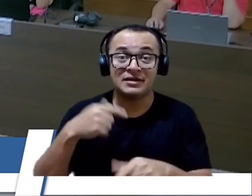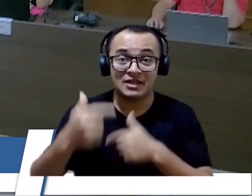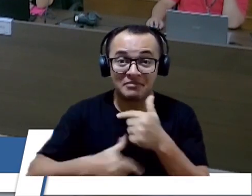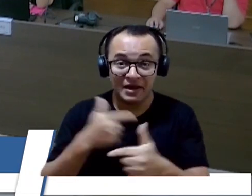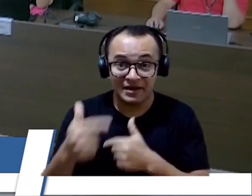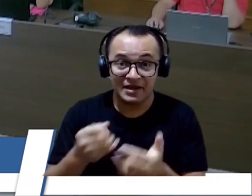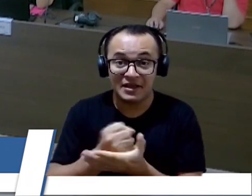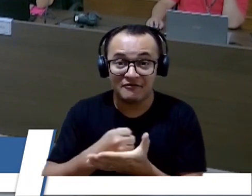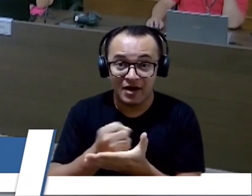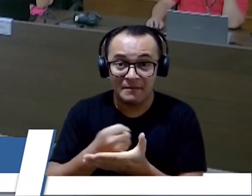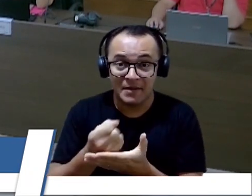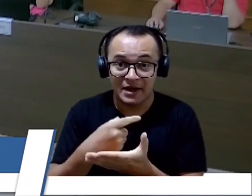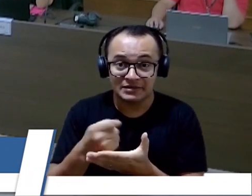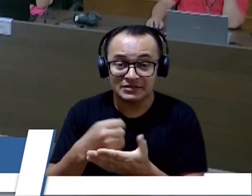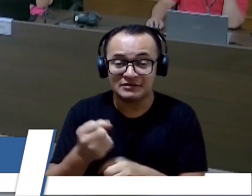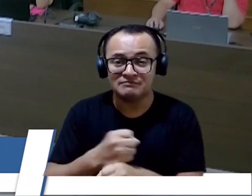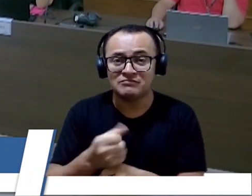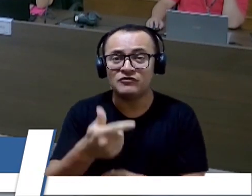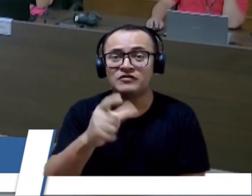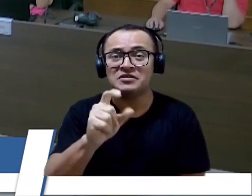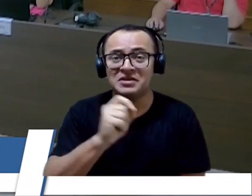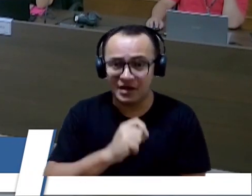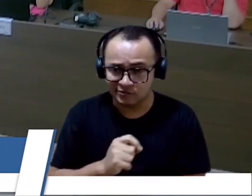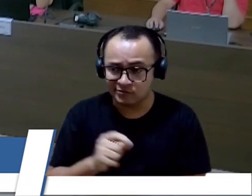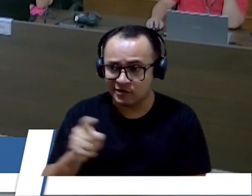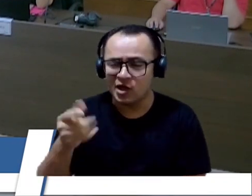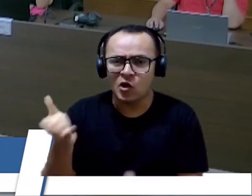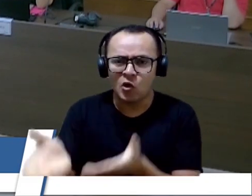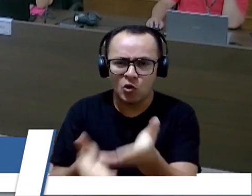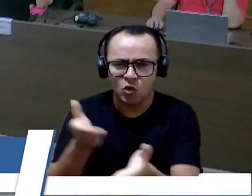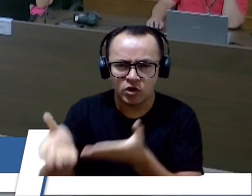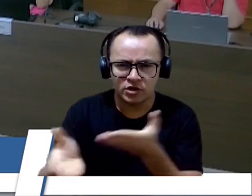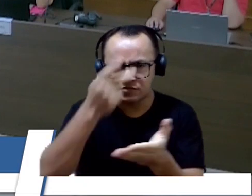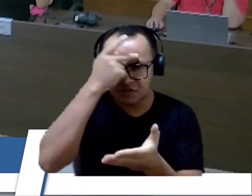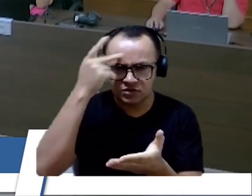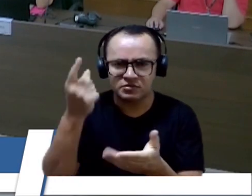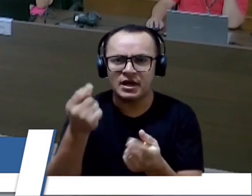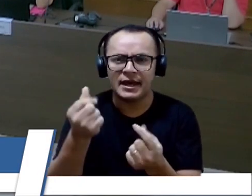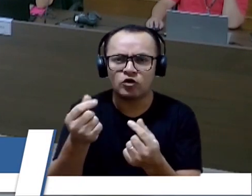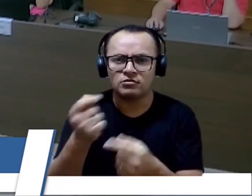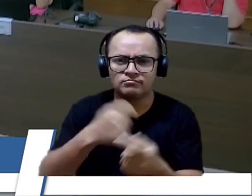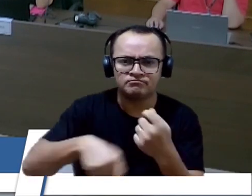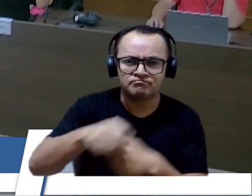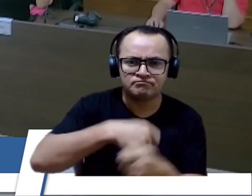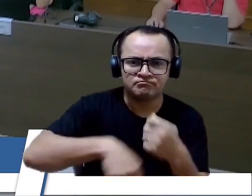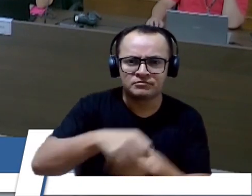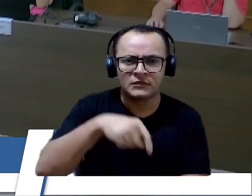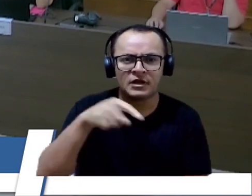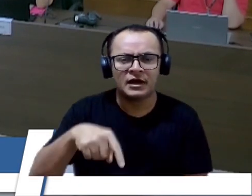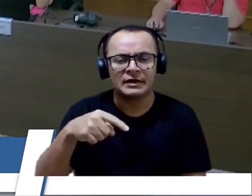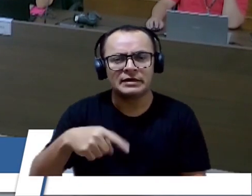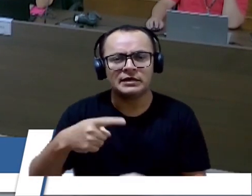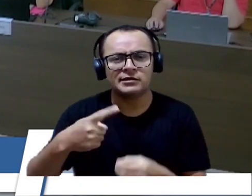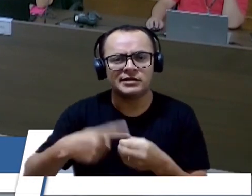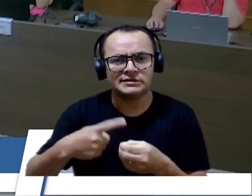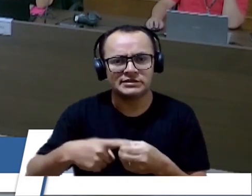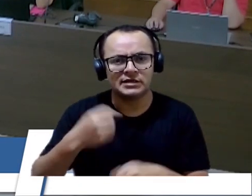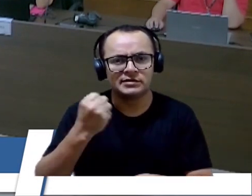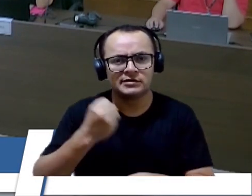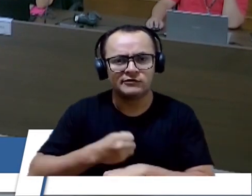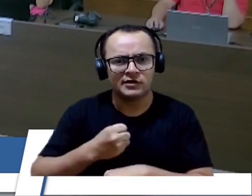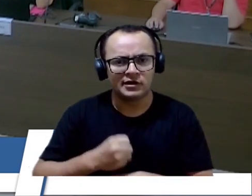Eles são pessoas assim, que, além de dar emprego, gira a economia da nossa cidade. São pessoas do bem que sempre estão envolvidas em projetos